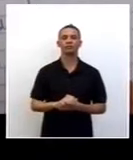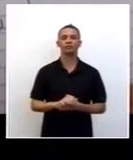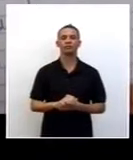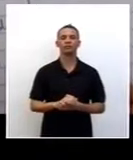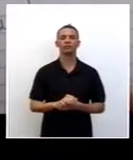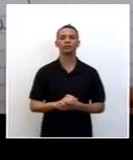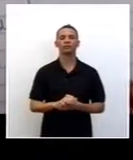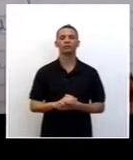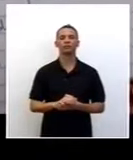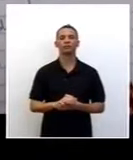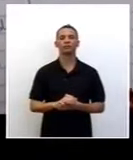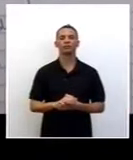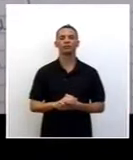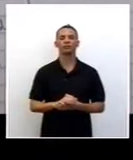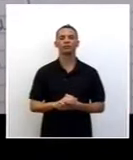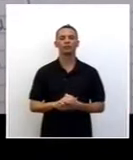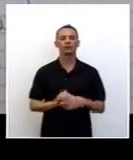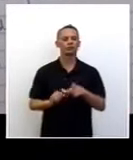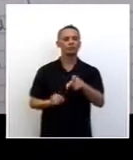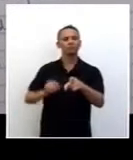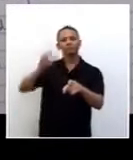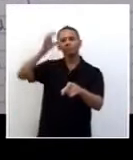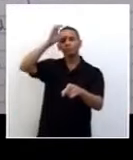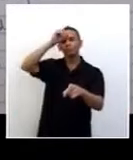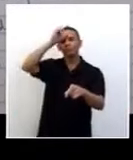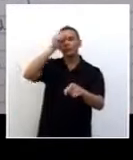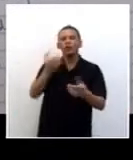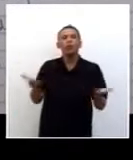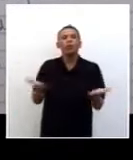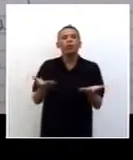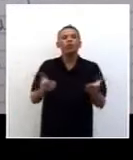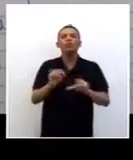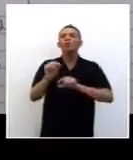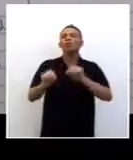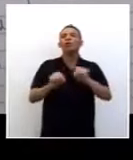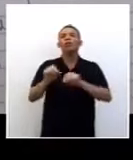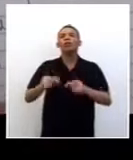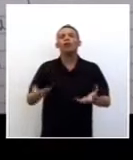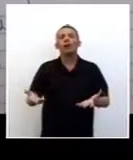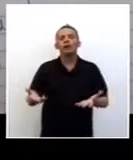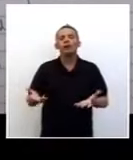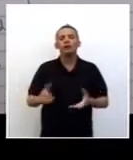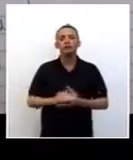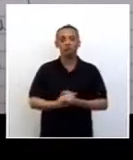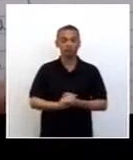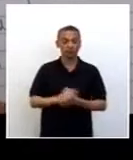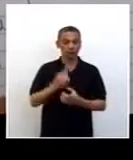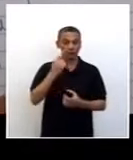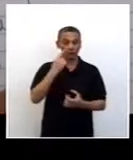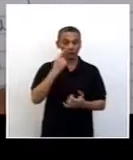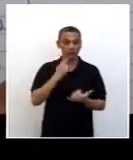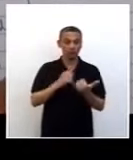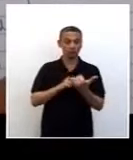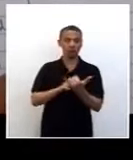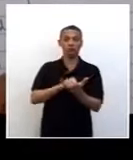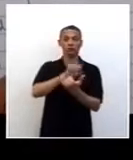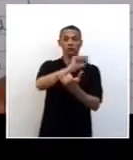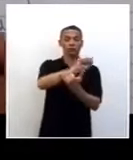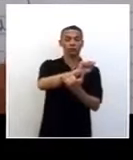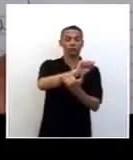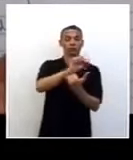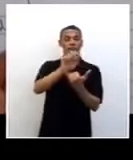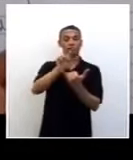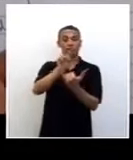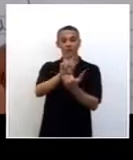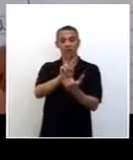e o que você aprendeu hoje mesma coisa vou localizar quem vou localizar o